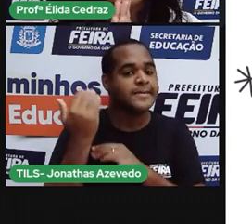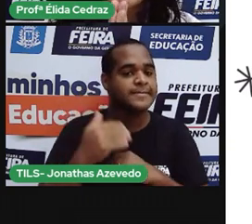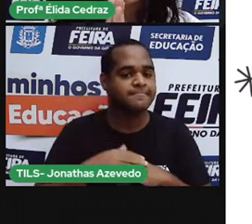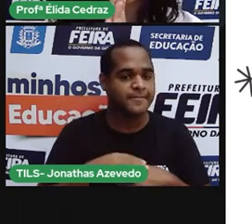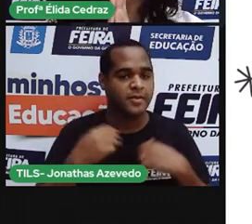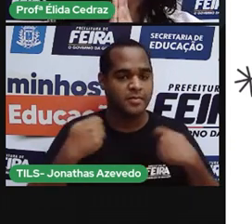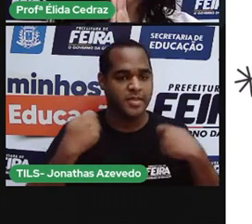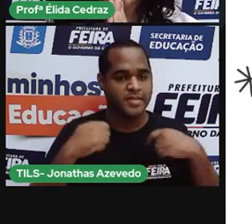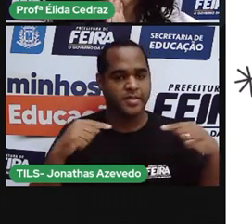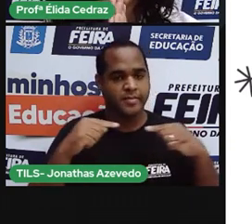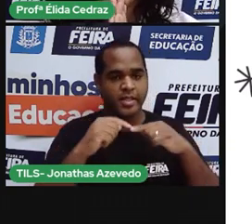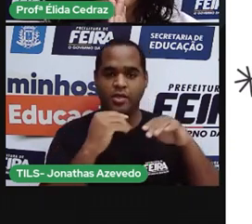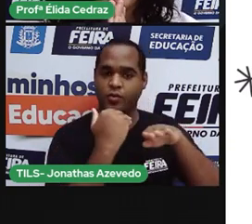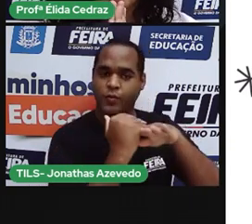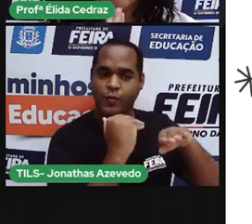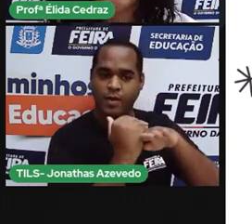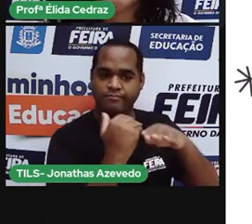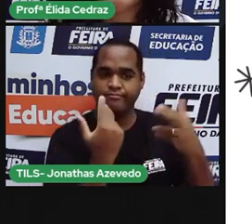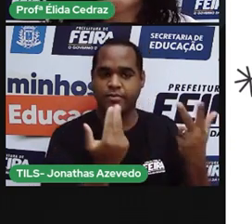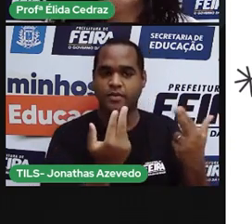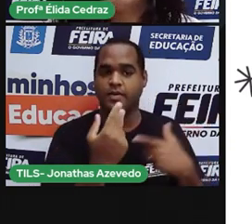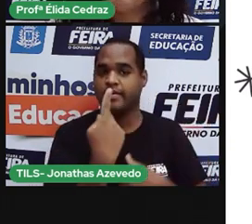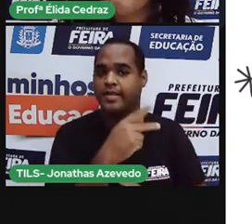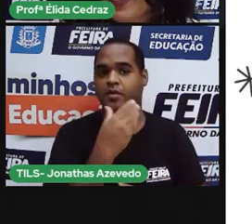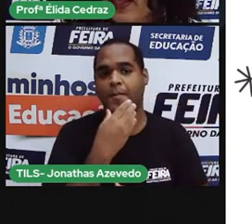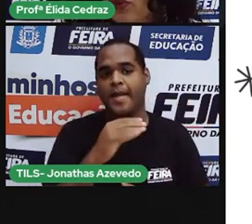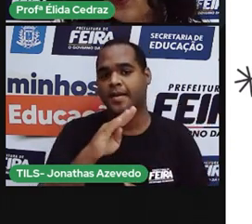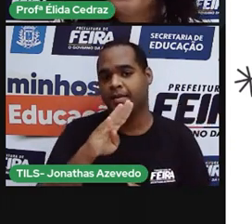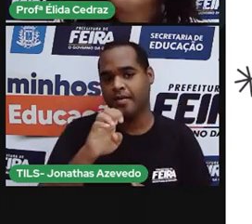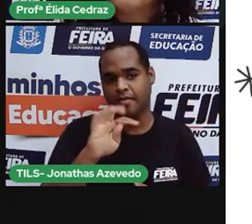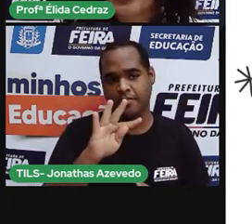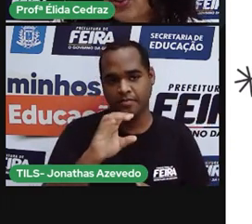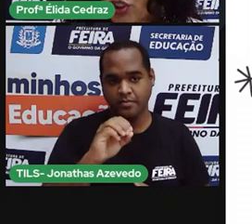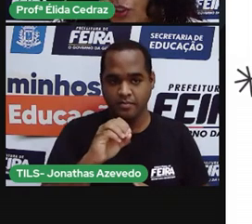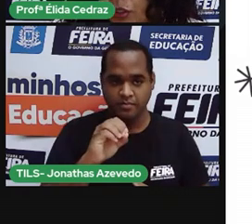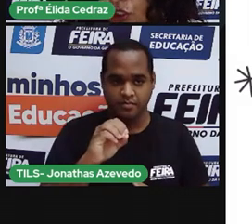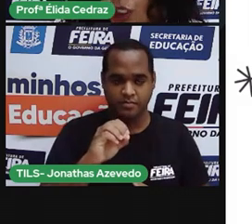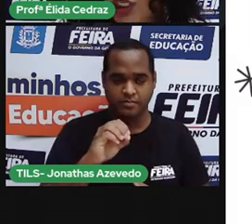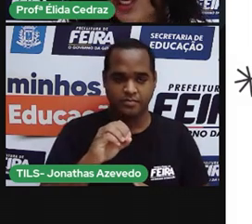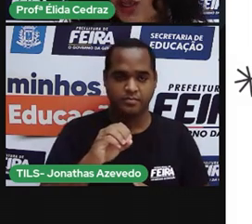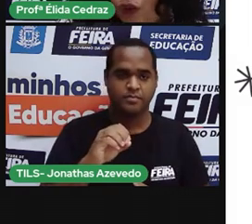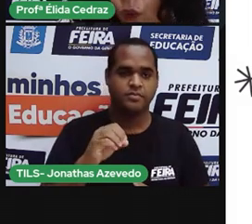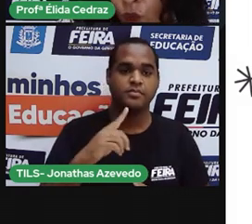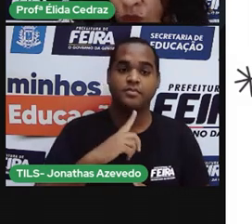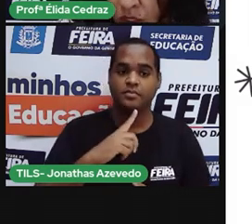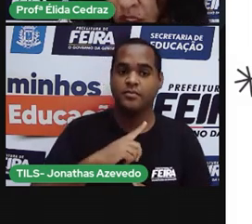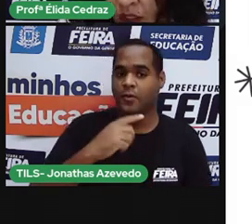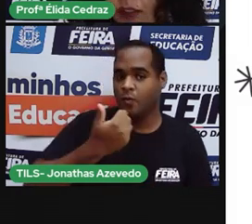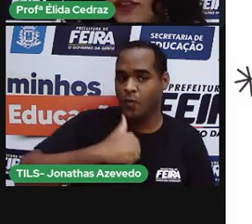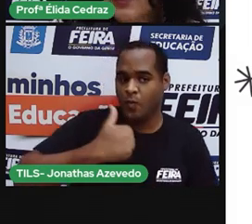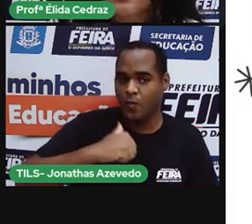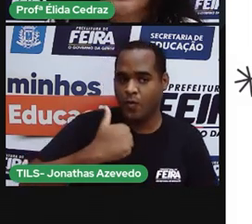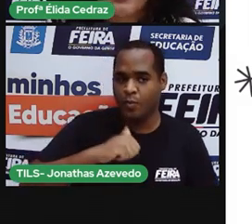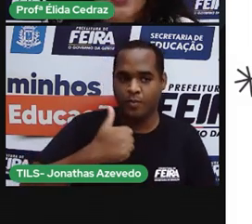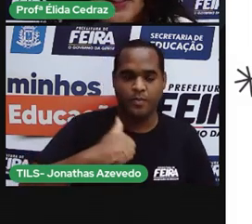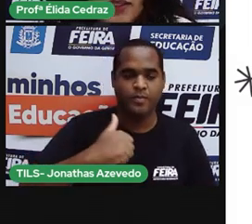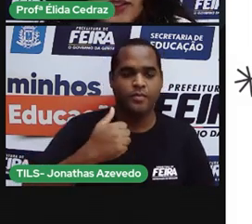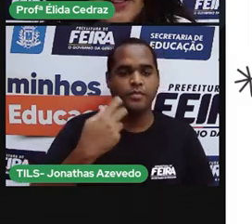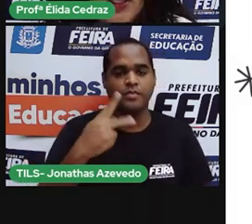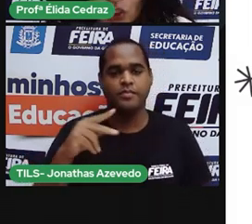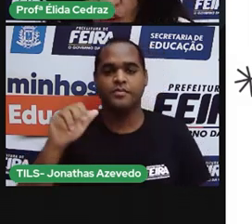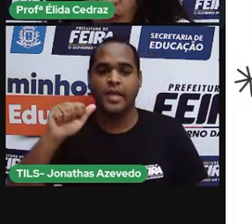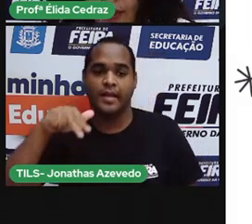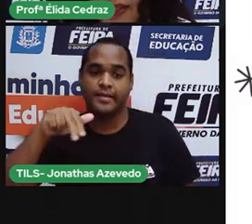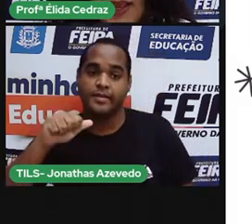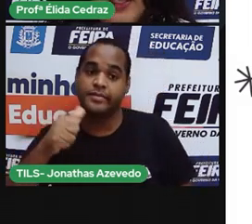a mesma quantidade que Beto? Beto tinha 11 e